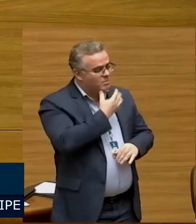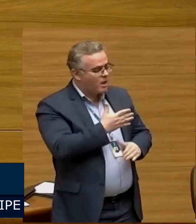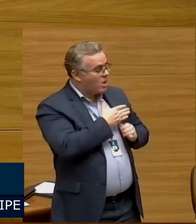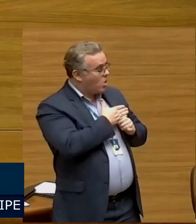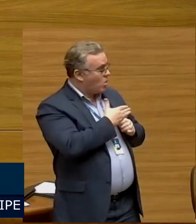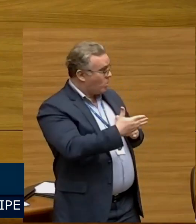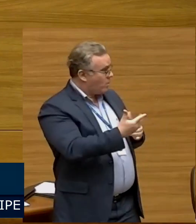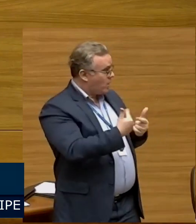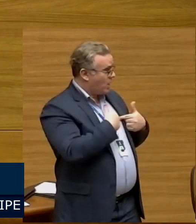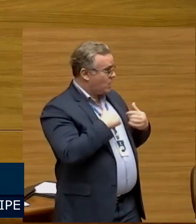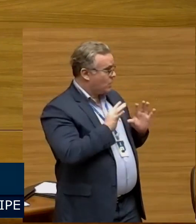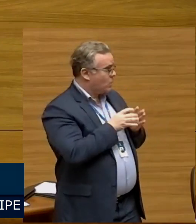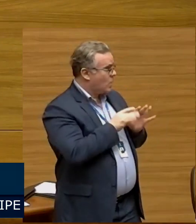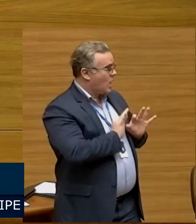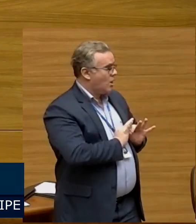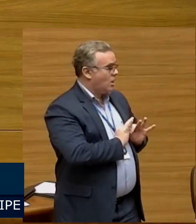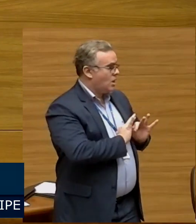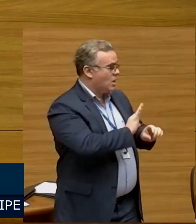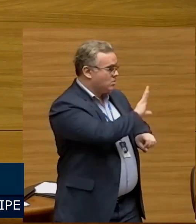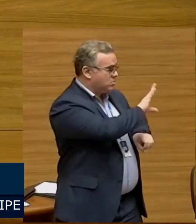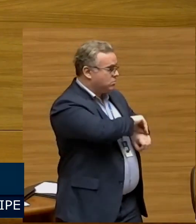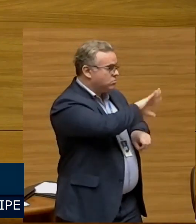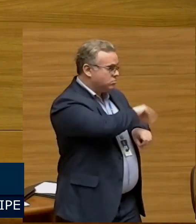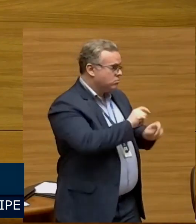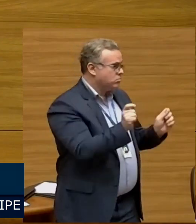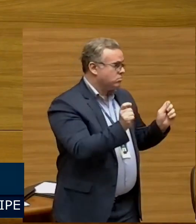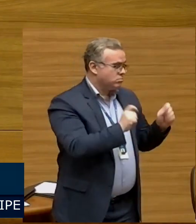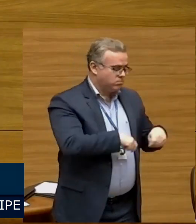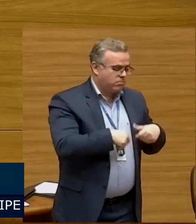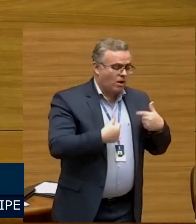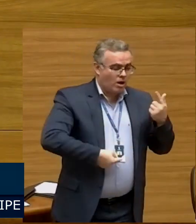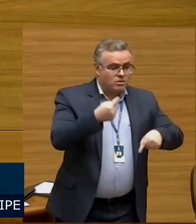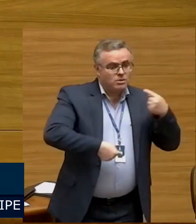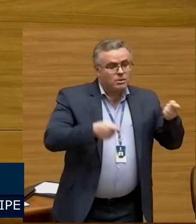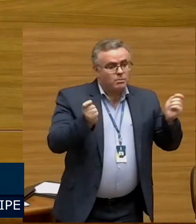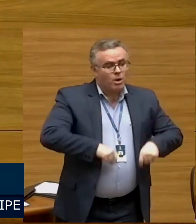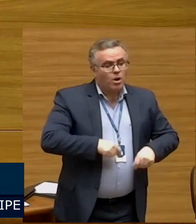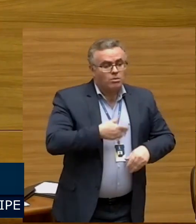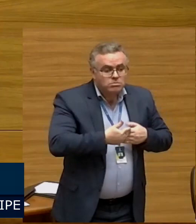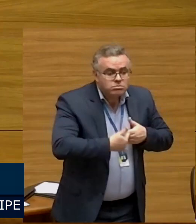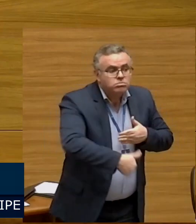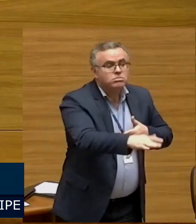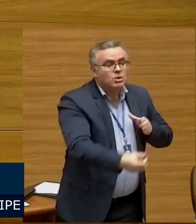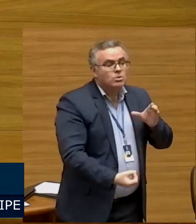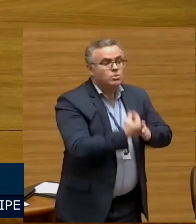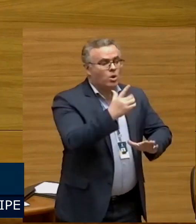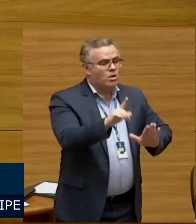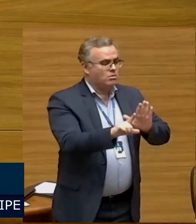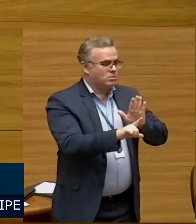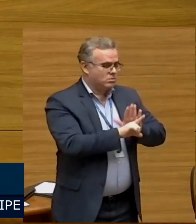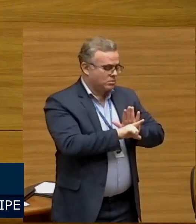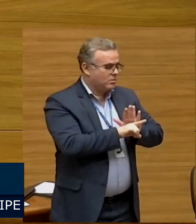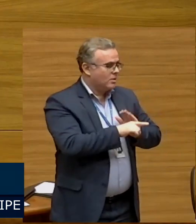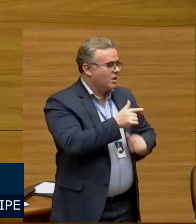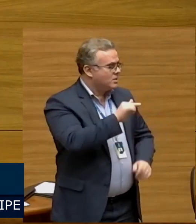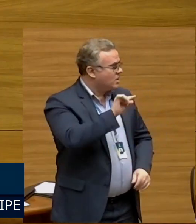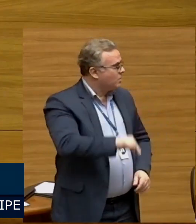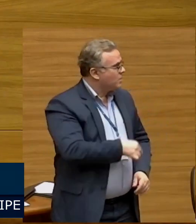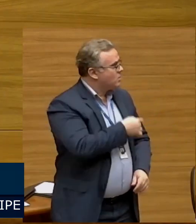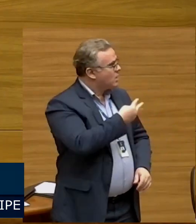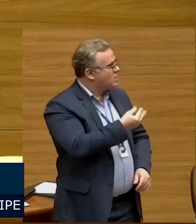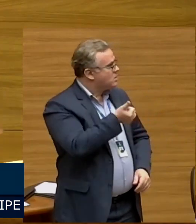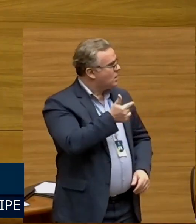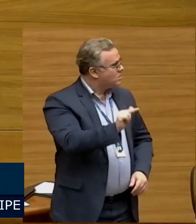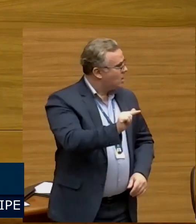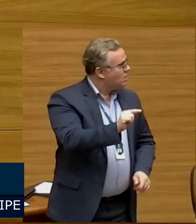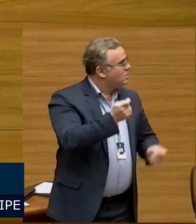à disposição para a gente dialogar sobre a atualização, né, da Lei 7.317,